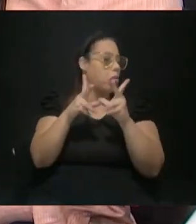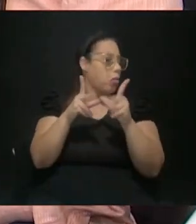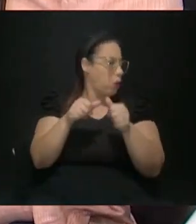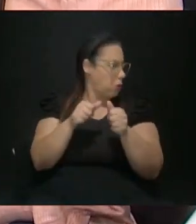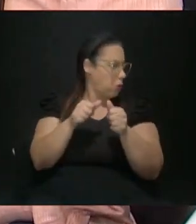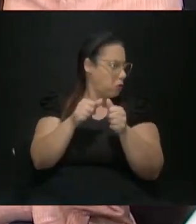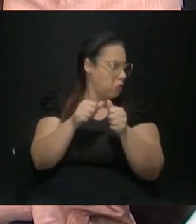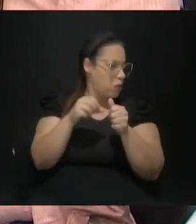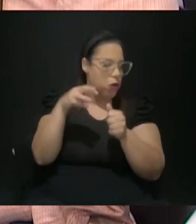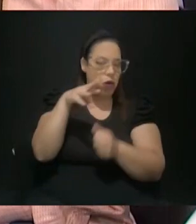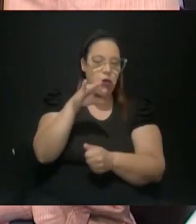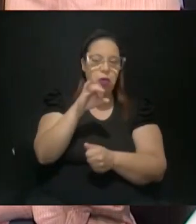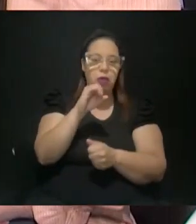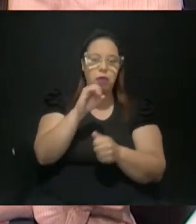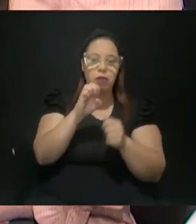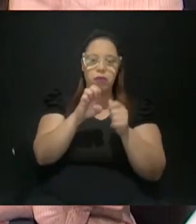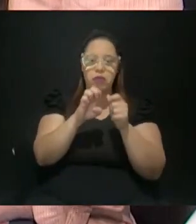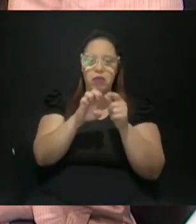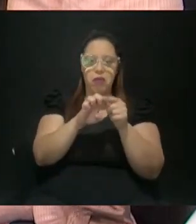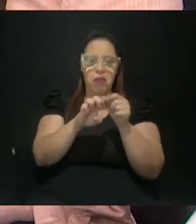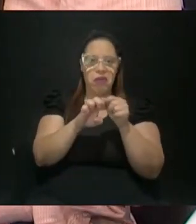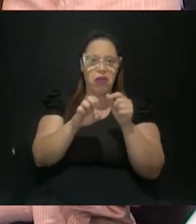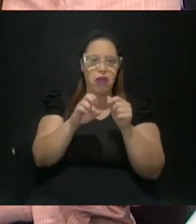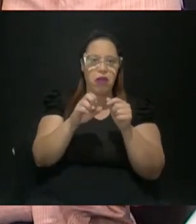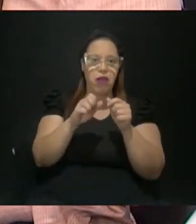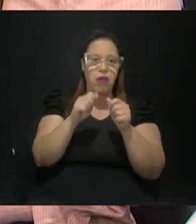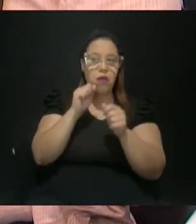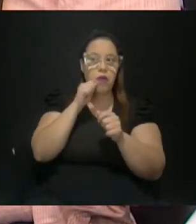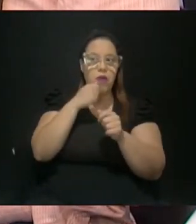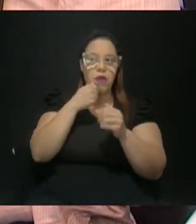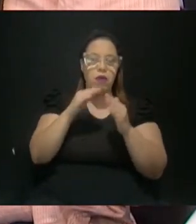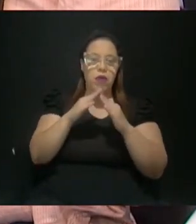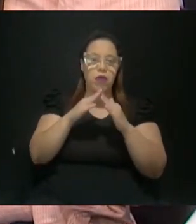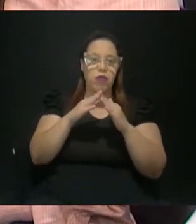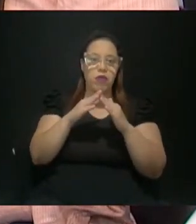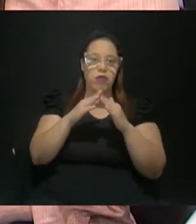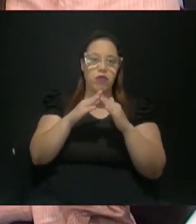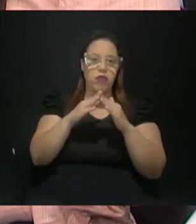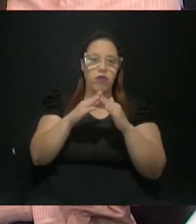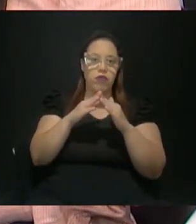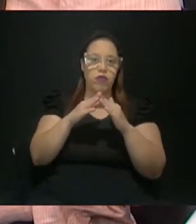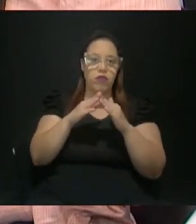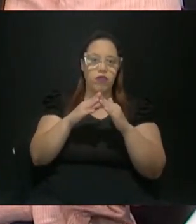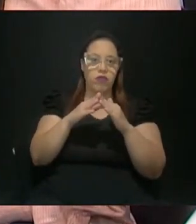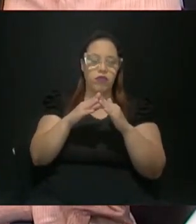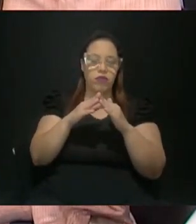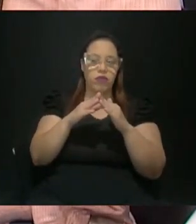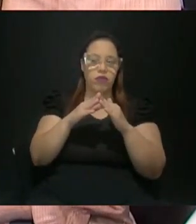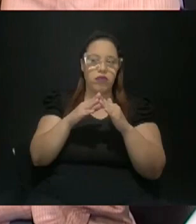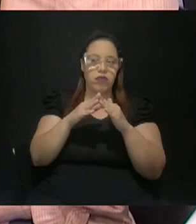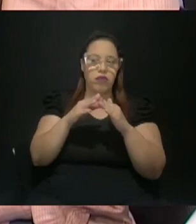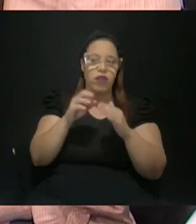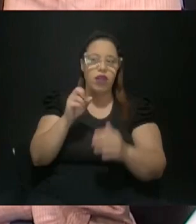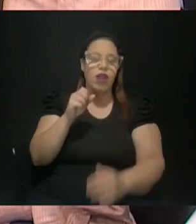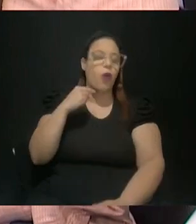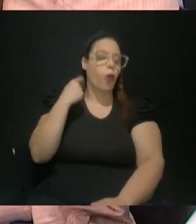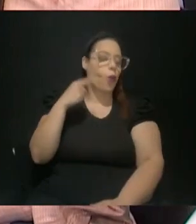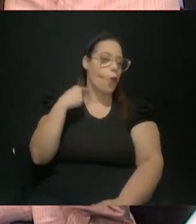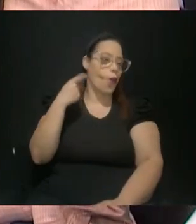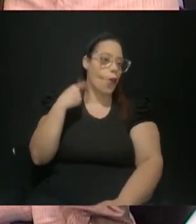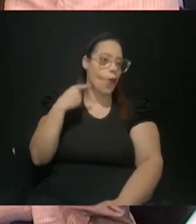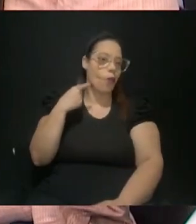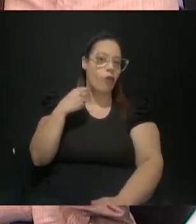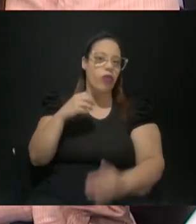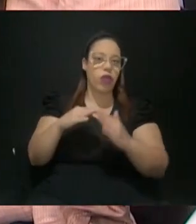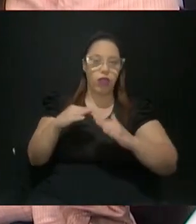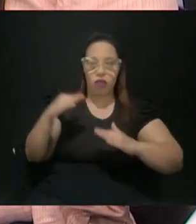microempresa, desde uma pequena padaria, de um pequeno escritório de informática ou pequeno escritório de advocacia, até grandes